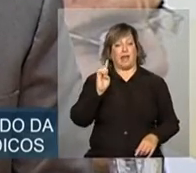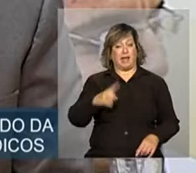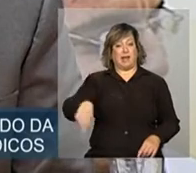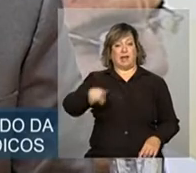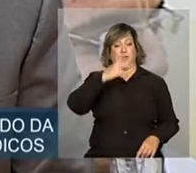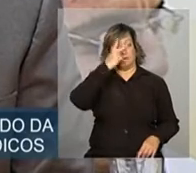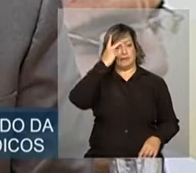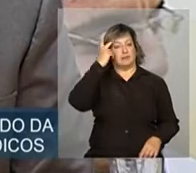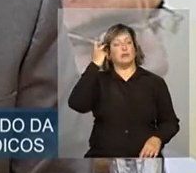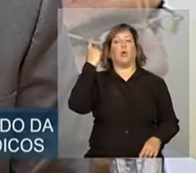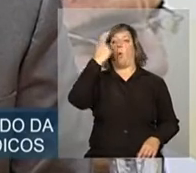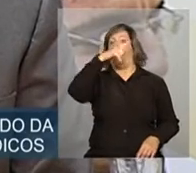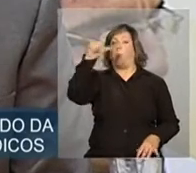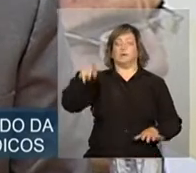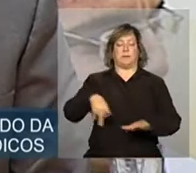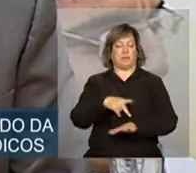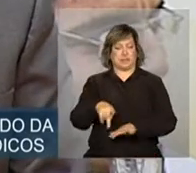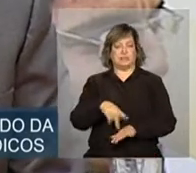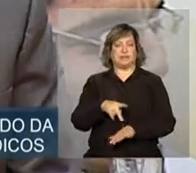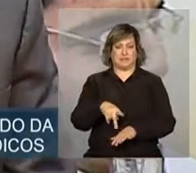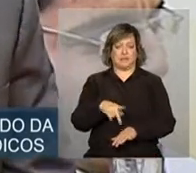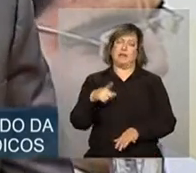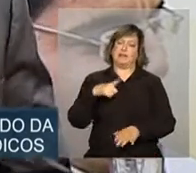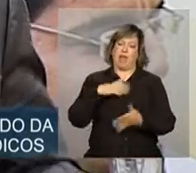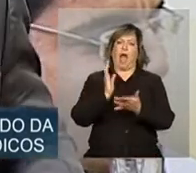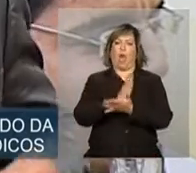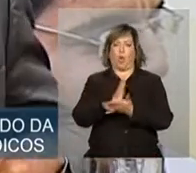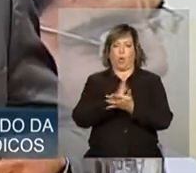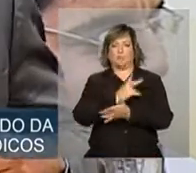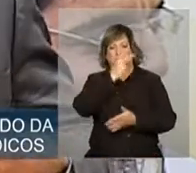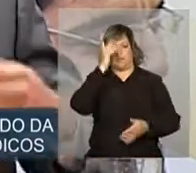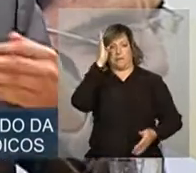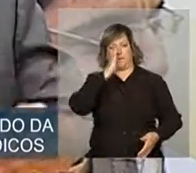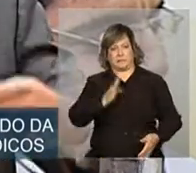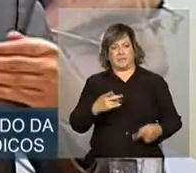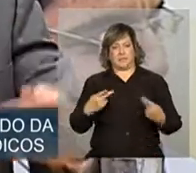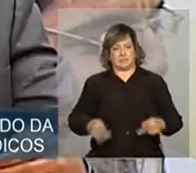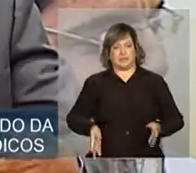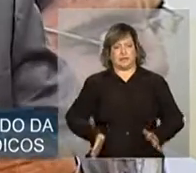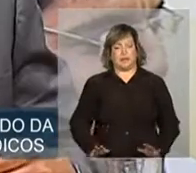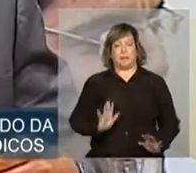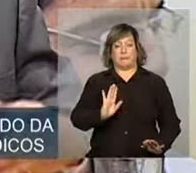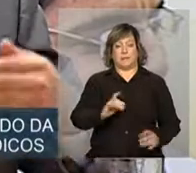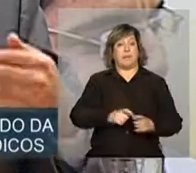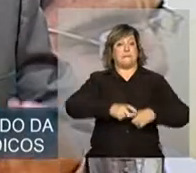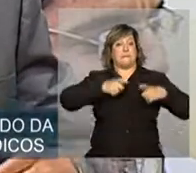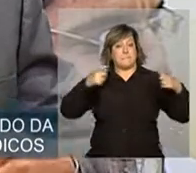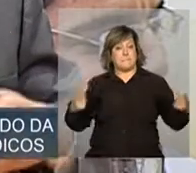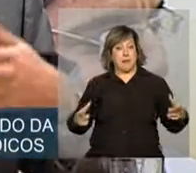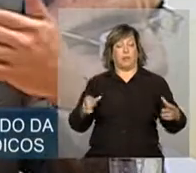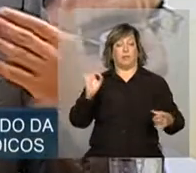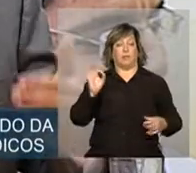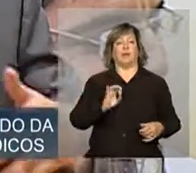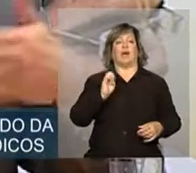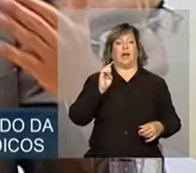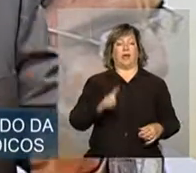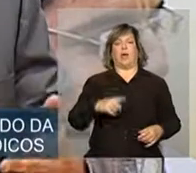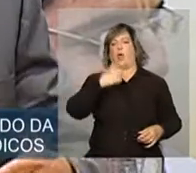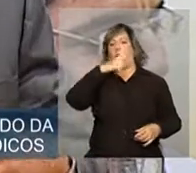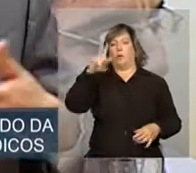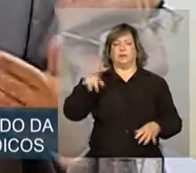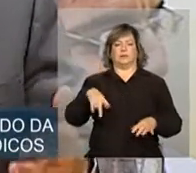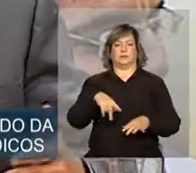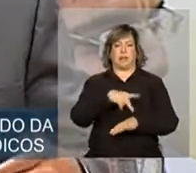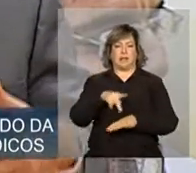pessoas de outras nacionalidades tem alguns brasileiros a maior parte são de outras nacionalidades ou da América do Sul